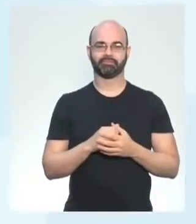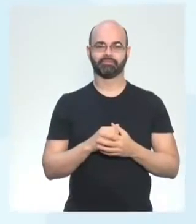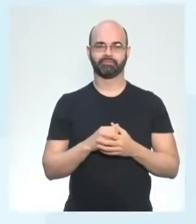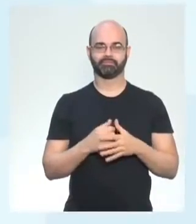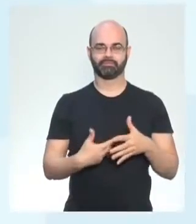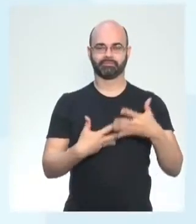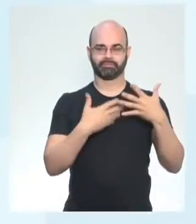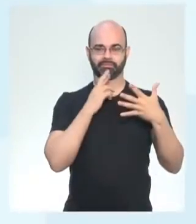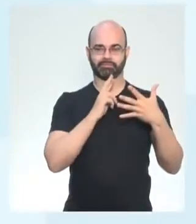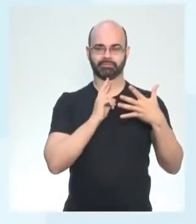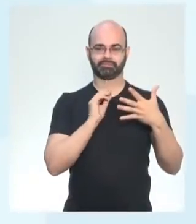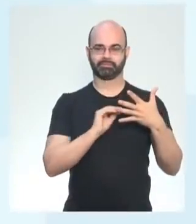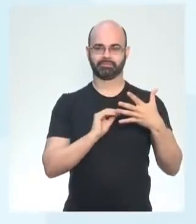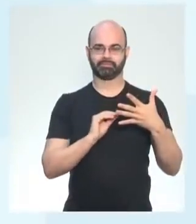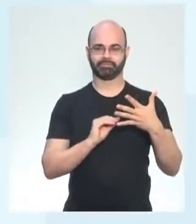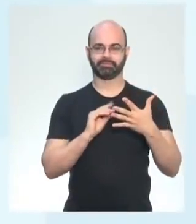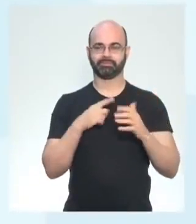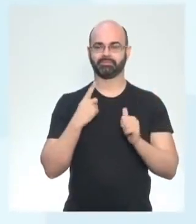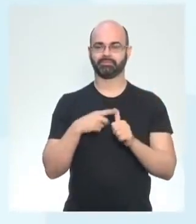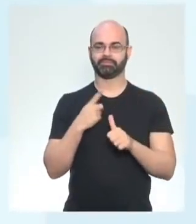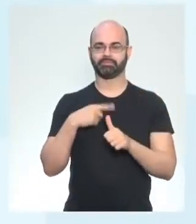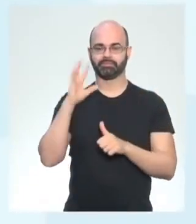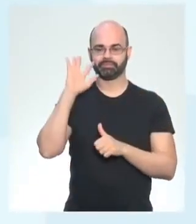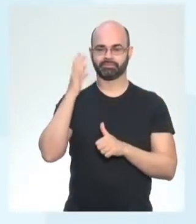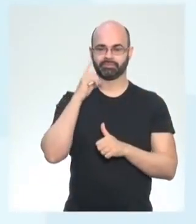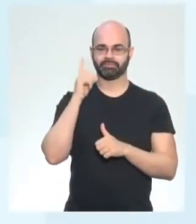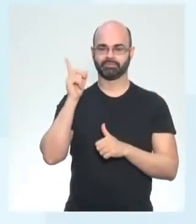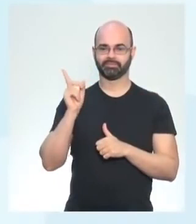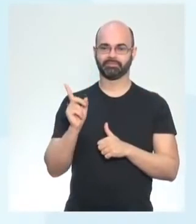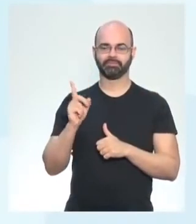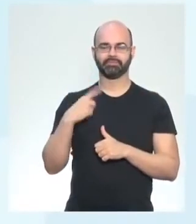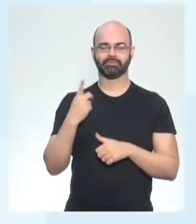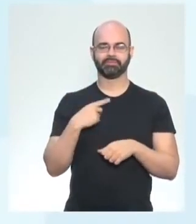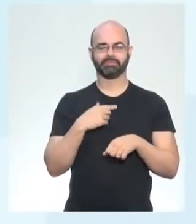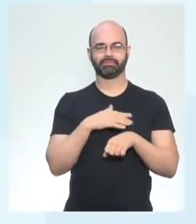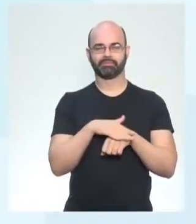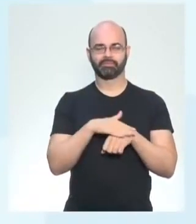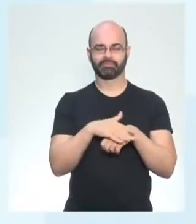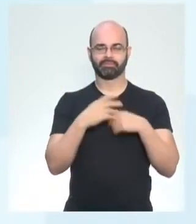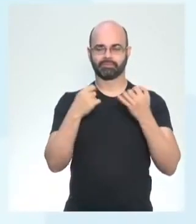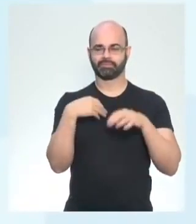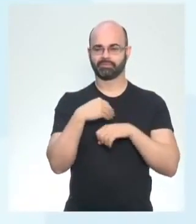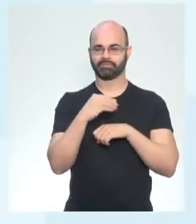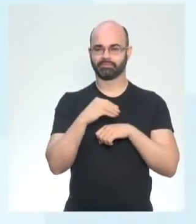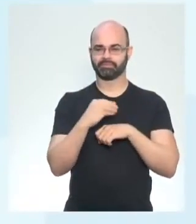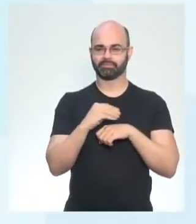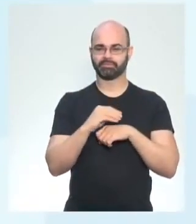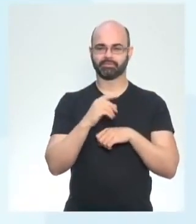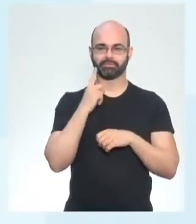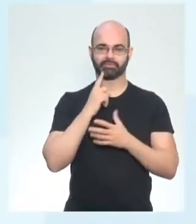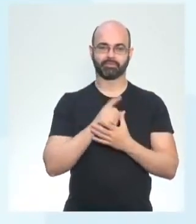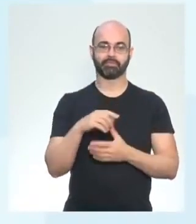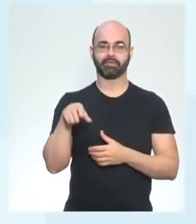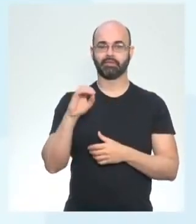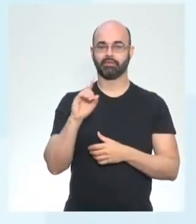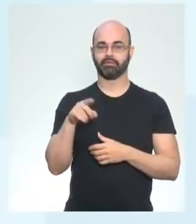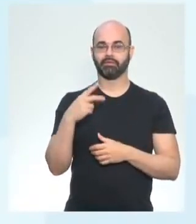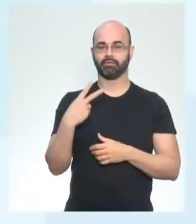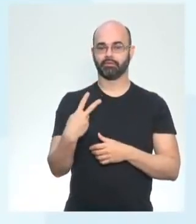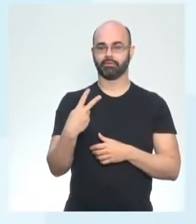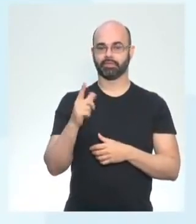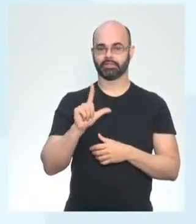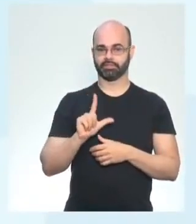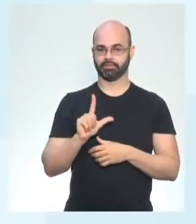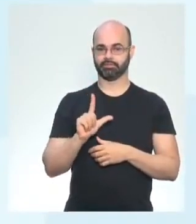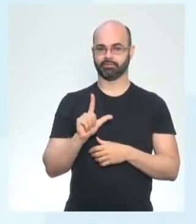ó. Primeiro eu vou resolver, né? Vou montar a ideia para depois comentar algumas coisas. Então, por exemplo, ó, 0,2 litros,